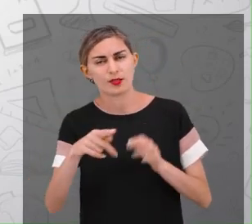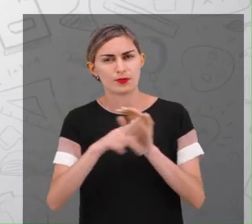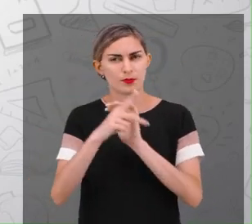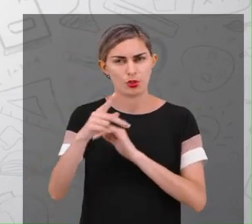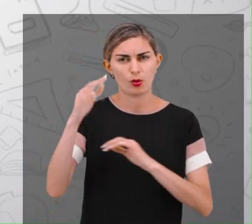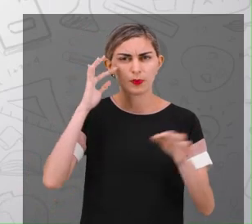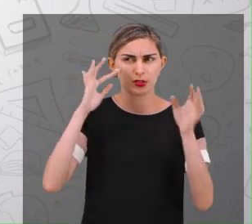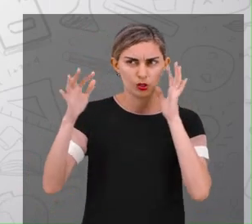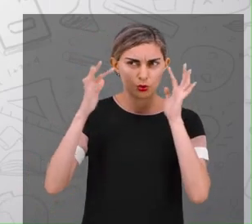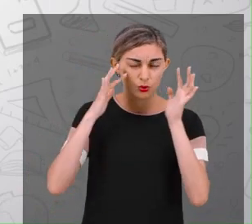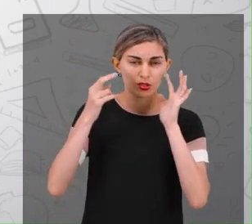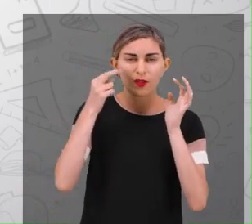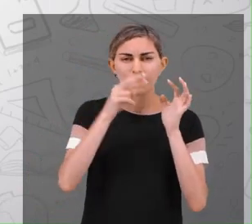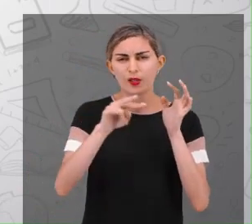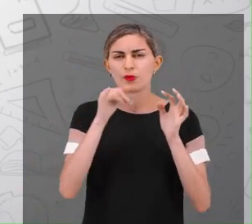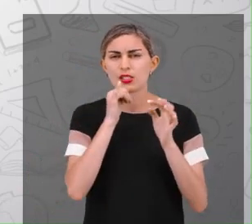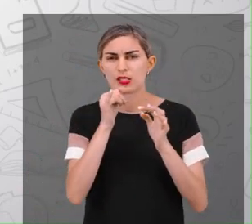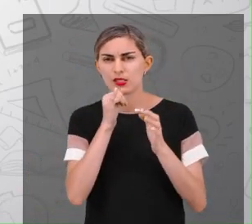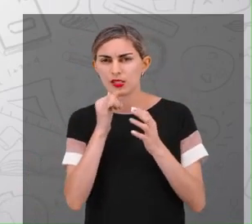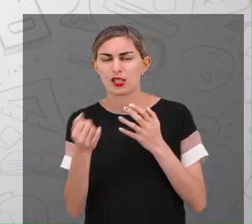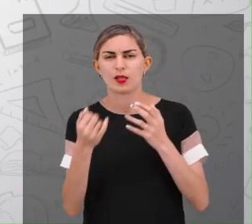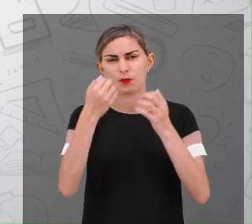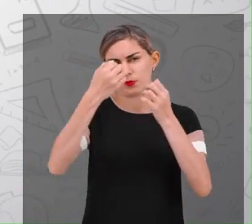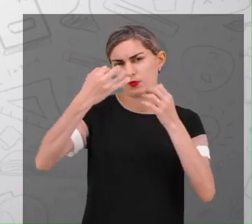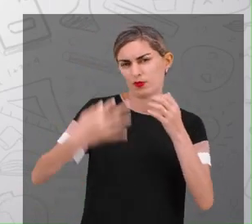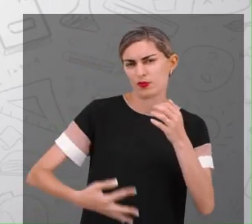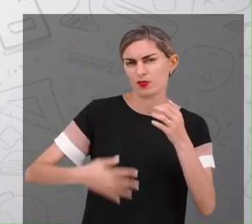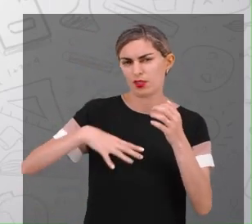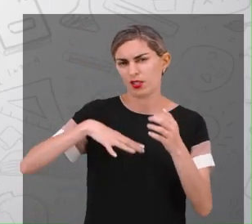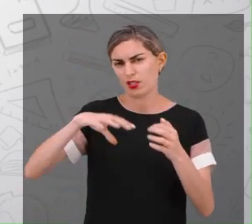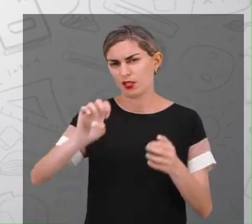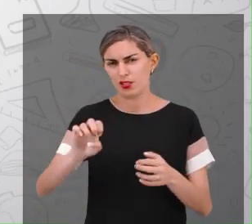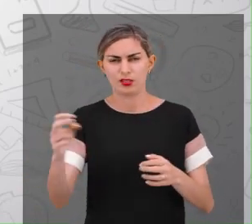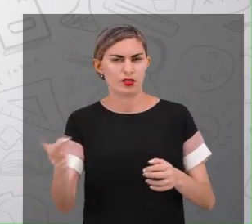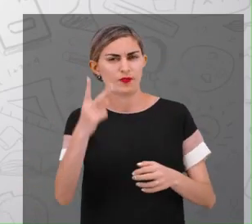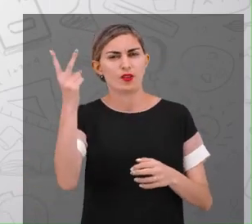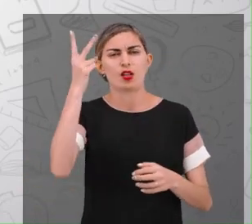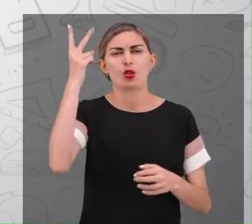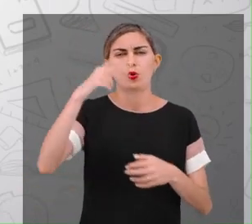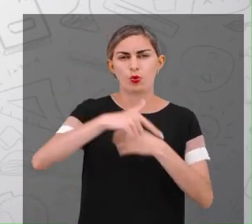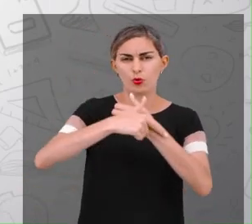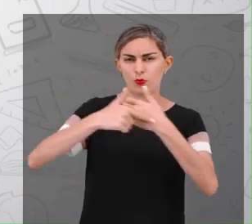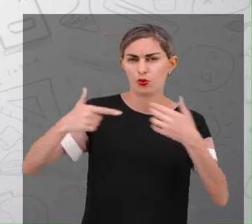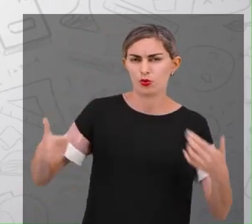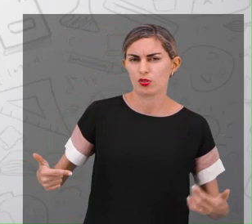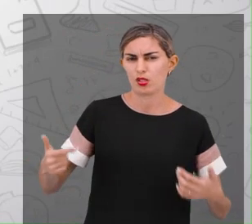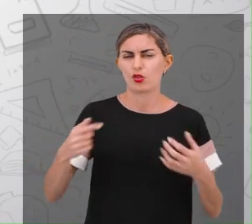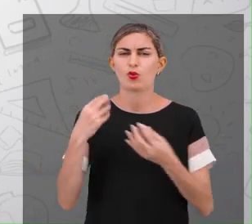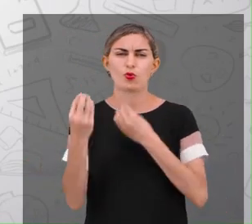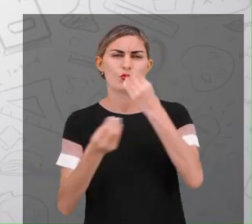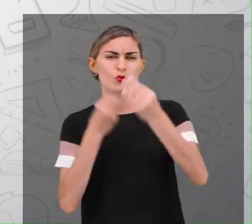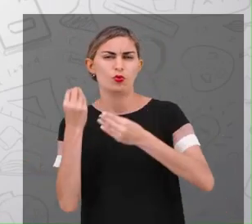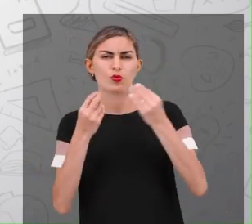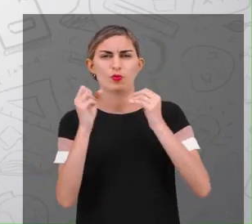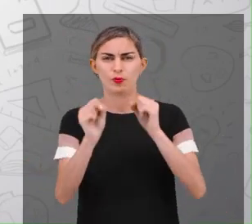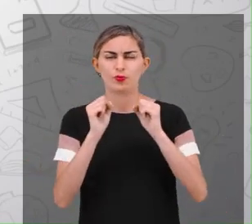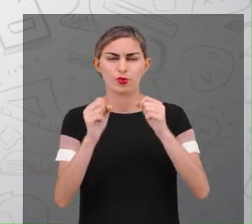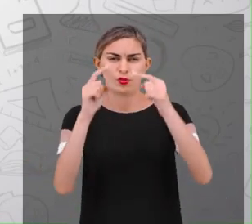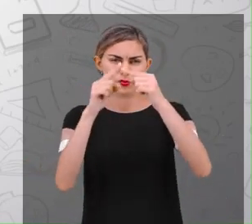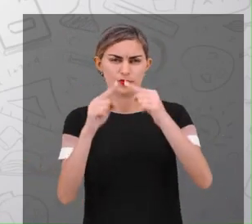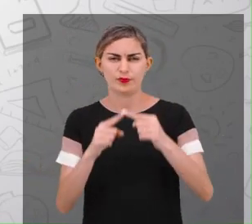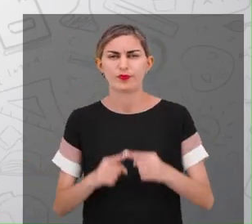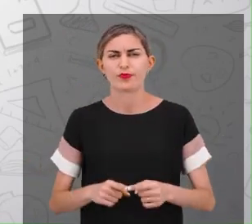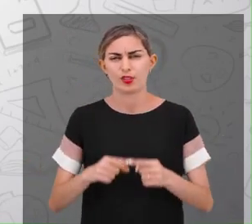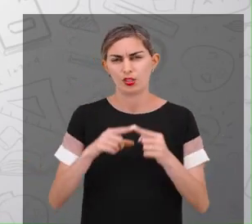próprias teorias. Vimos exemplos, definição do que é a ética, do que é o valor, do que é a moral e como isso tudo pode ser